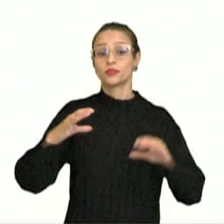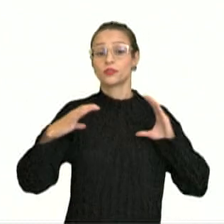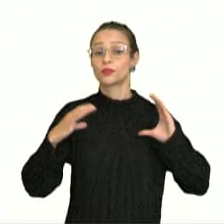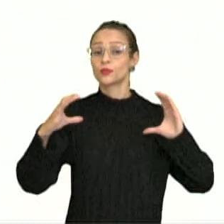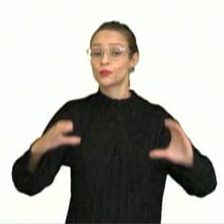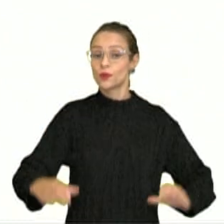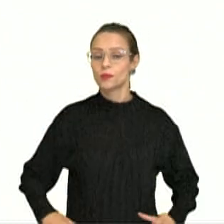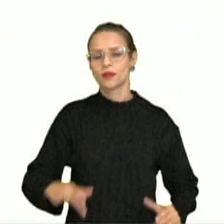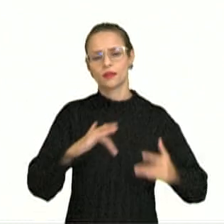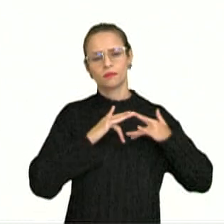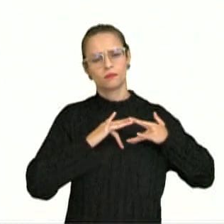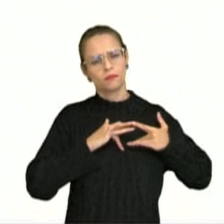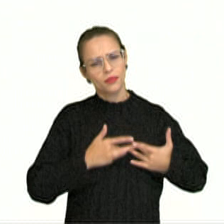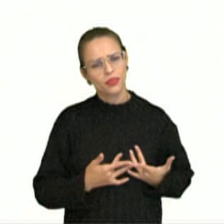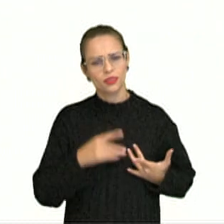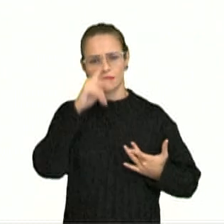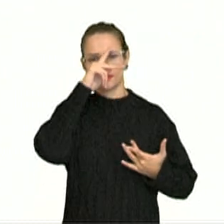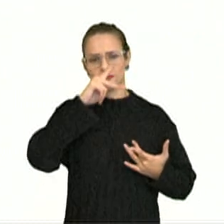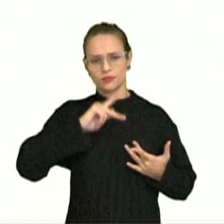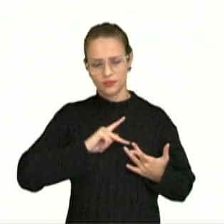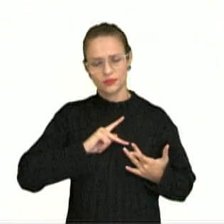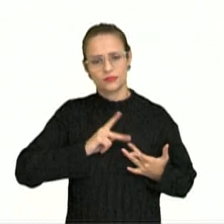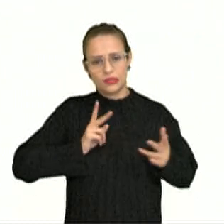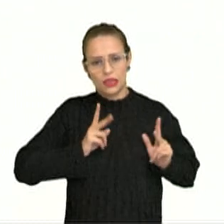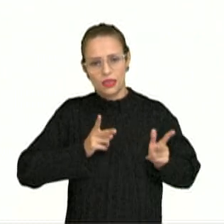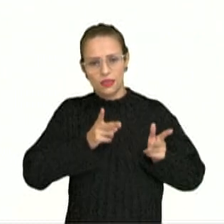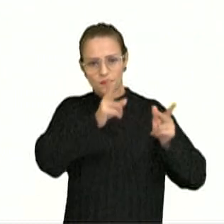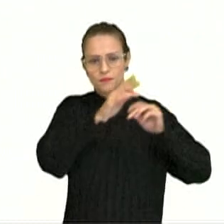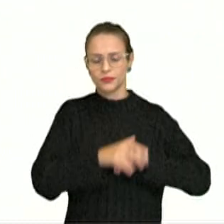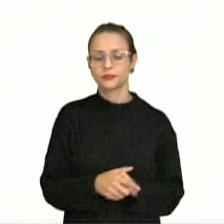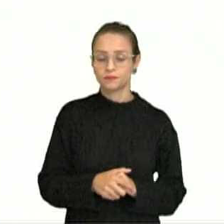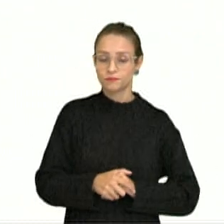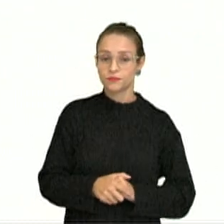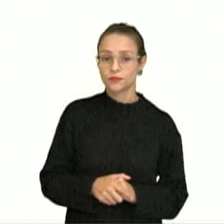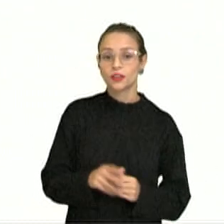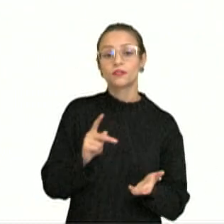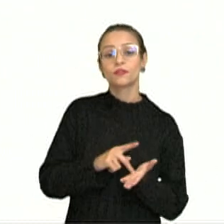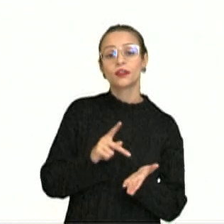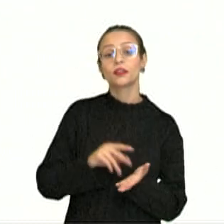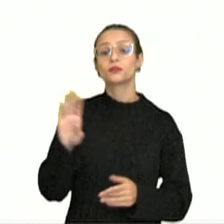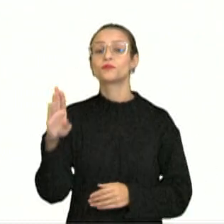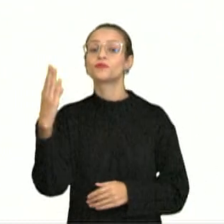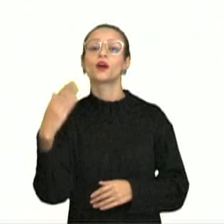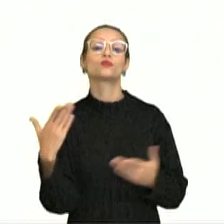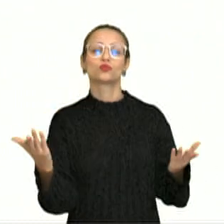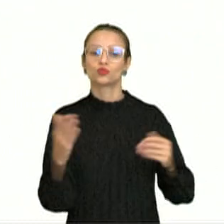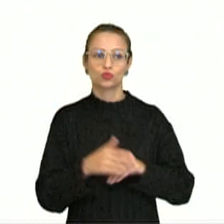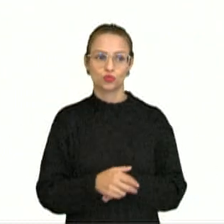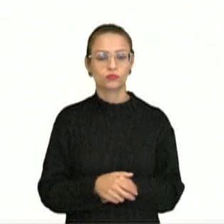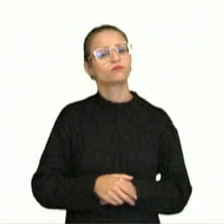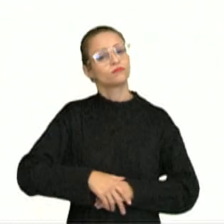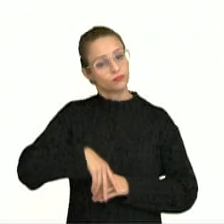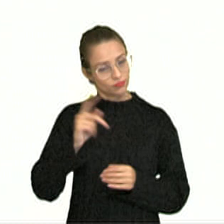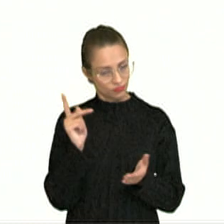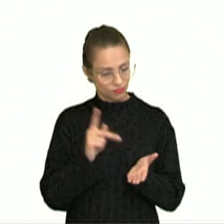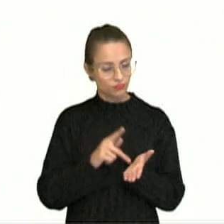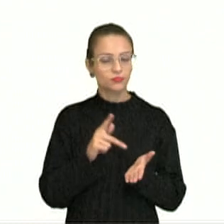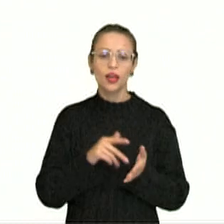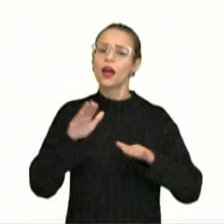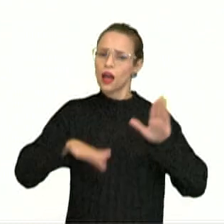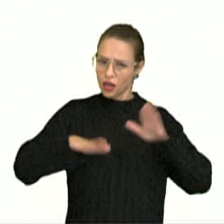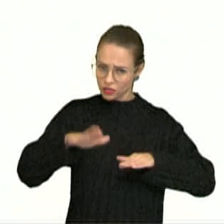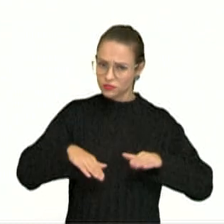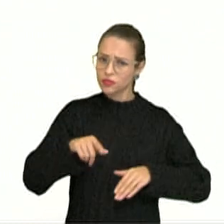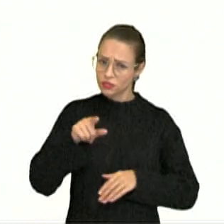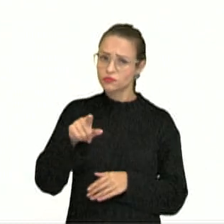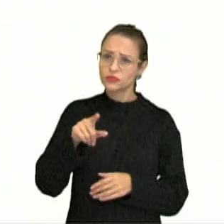comportamento de pena de nós mesmos quase sempre. Isso é verdadeiro ou falso? Isso é verdadeiro. Às vezes, você